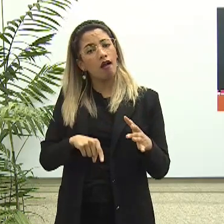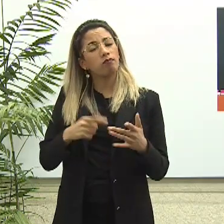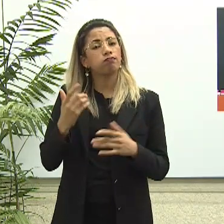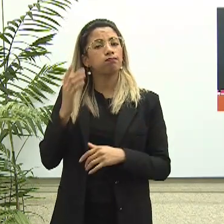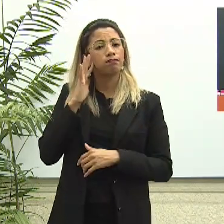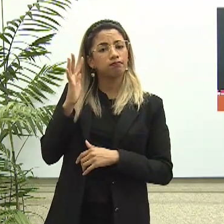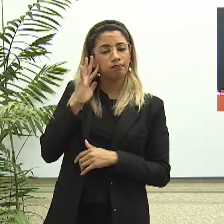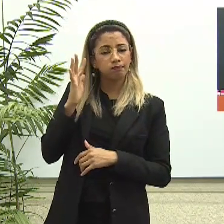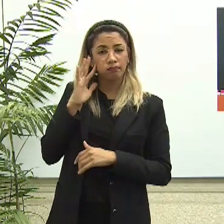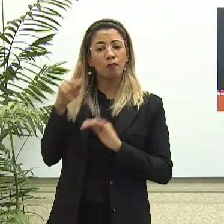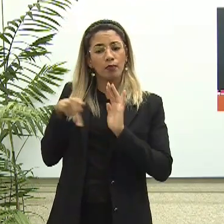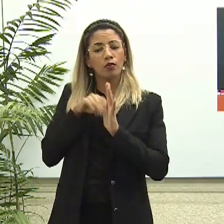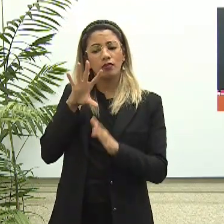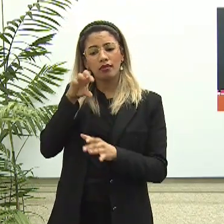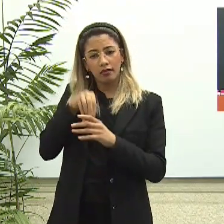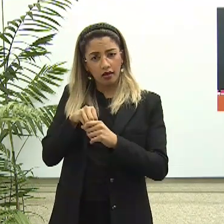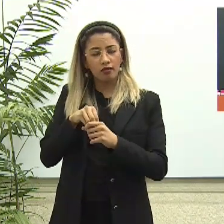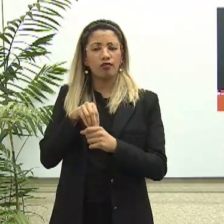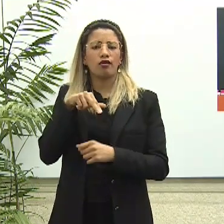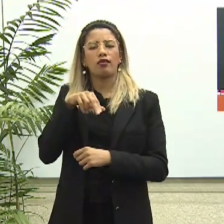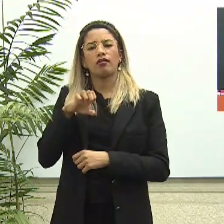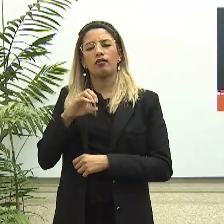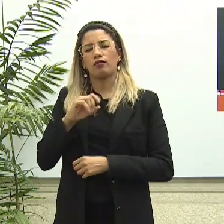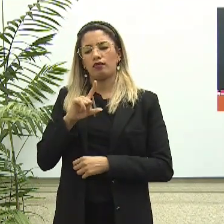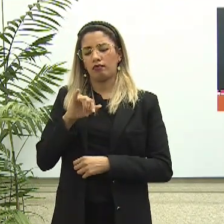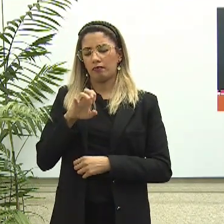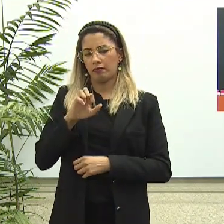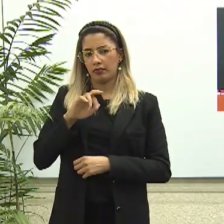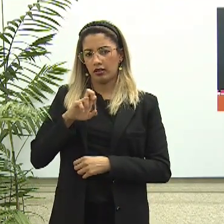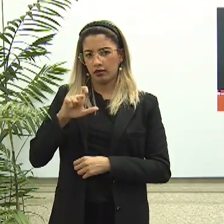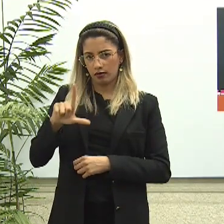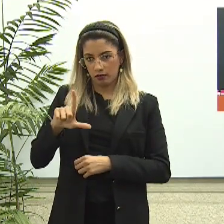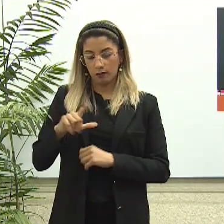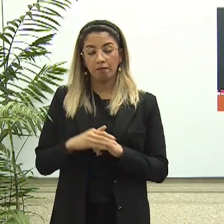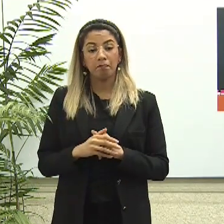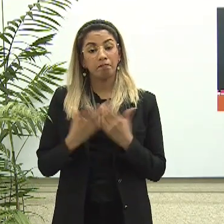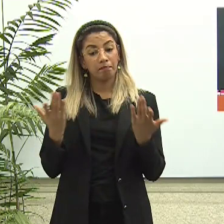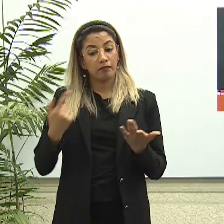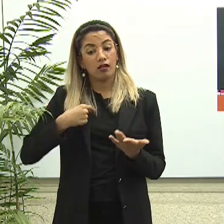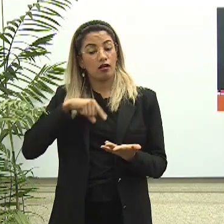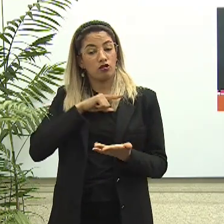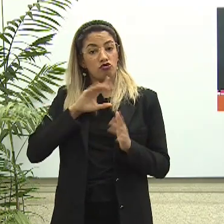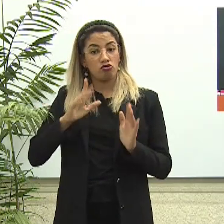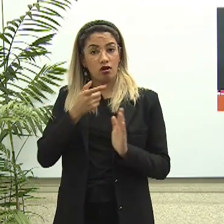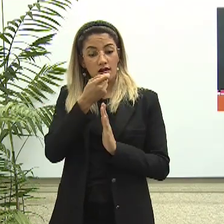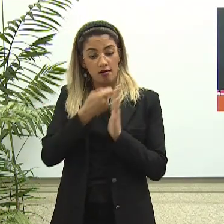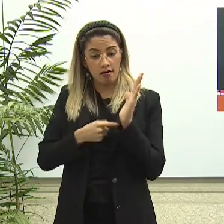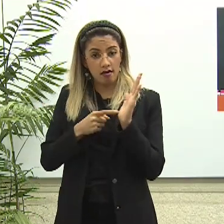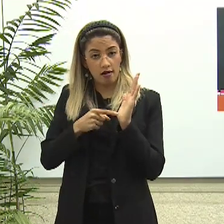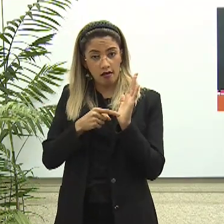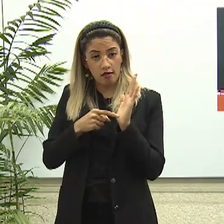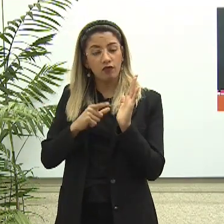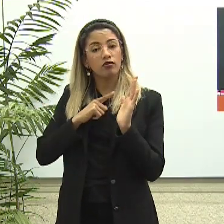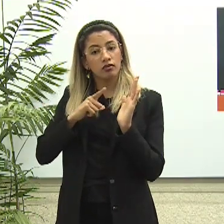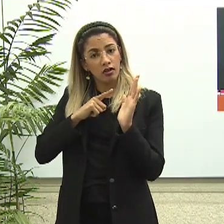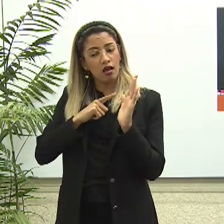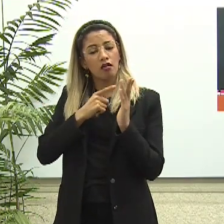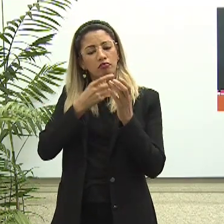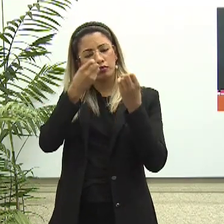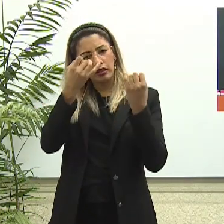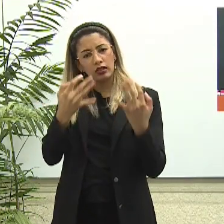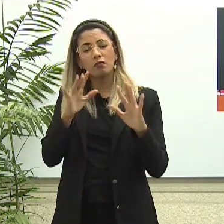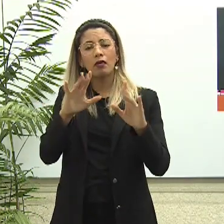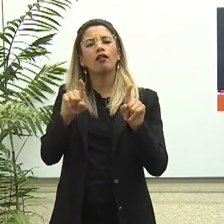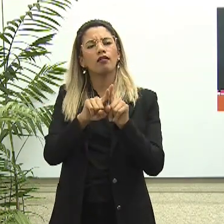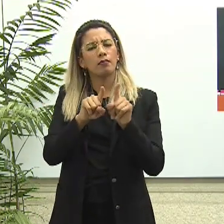tá ligada ao neoliberalismo então Eh e nesse sentido então nós tomamos certas posições no livro mas também dialogamos com com essas